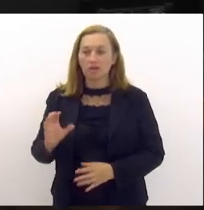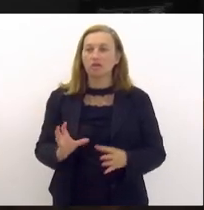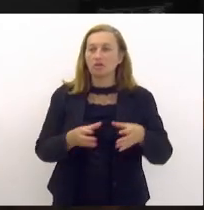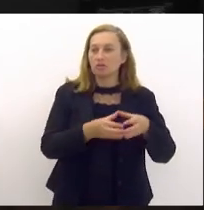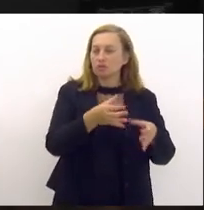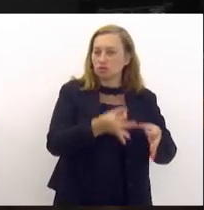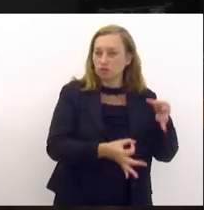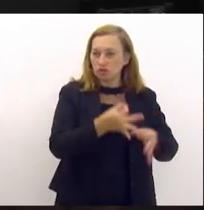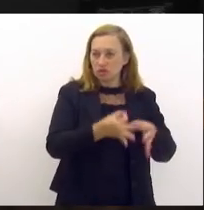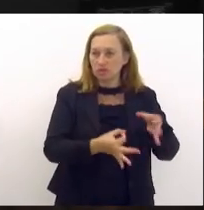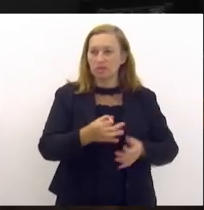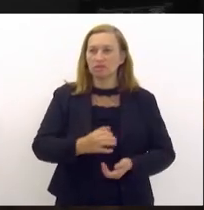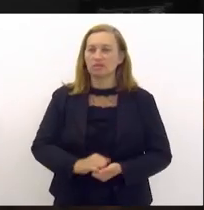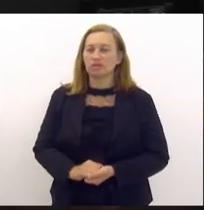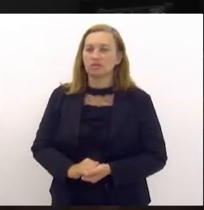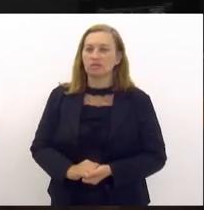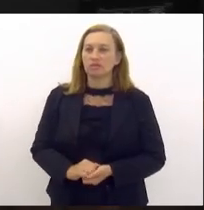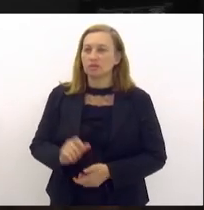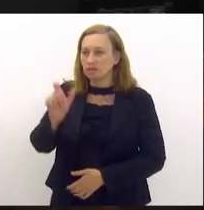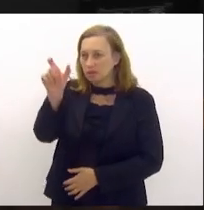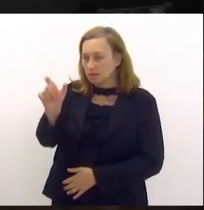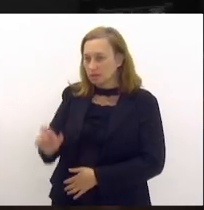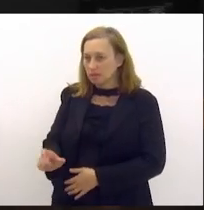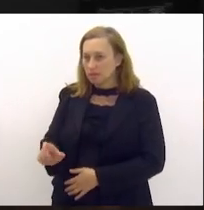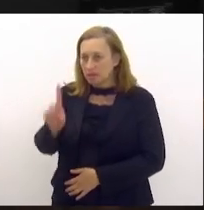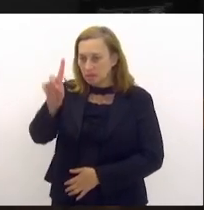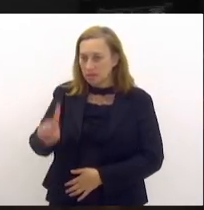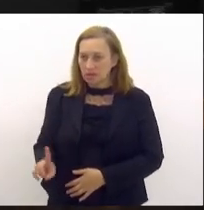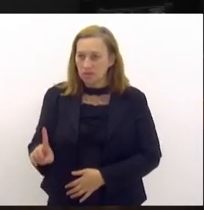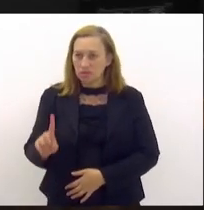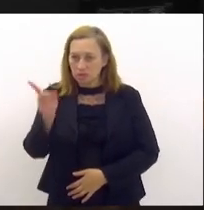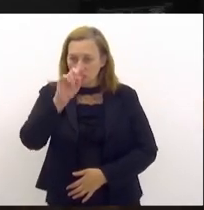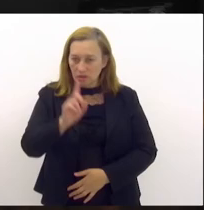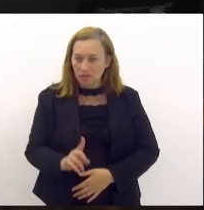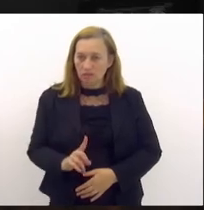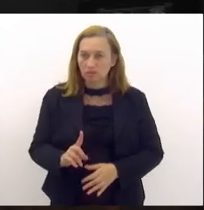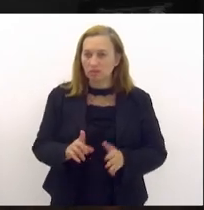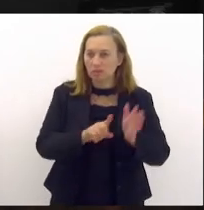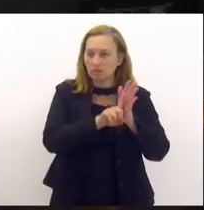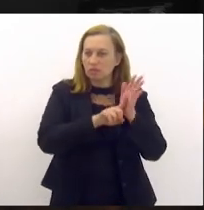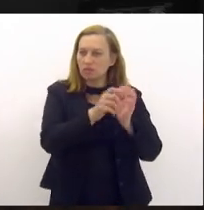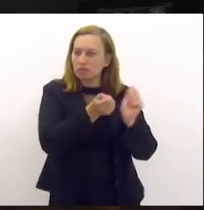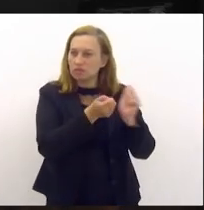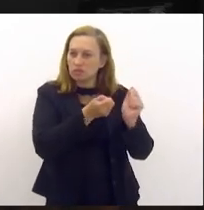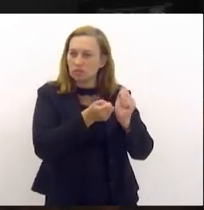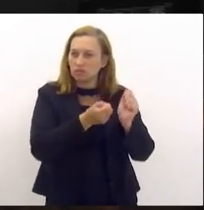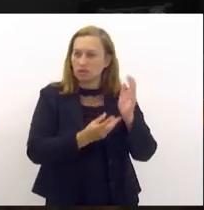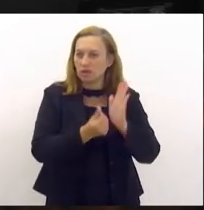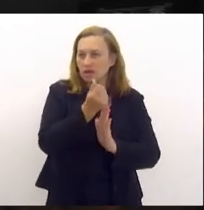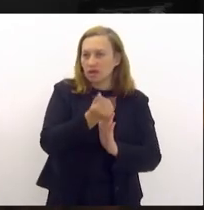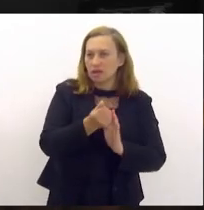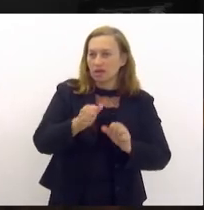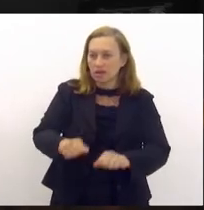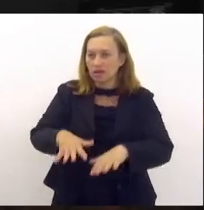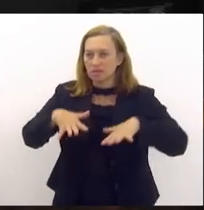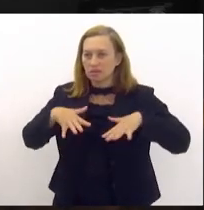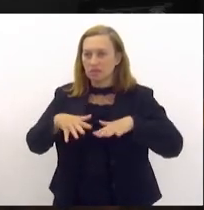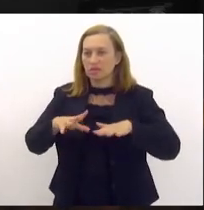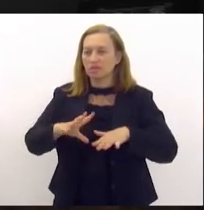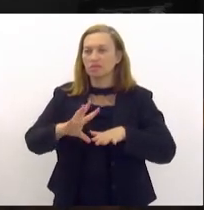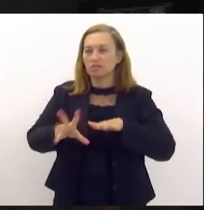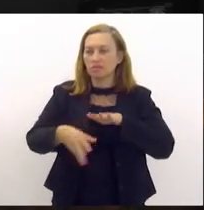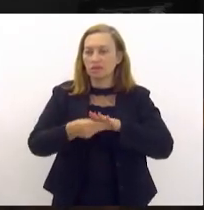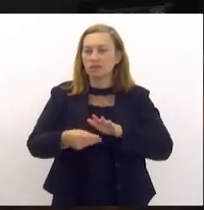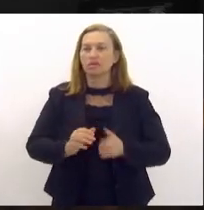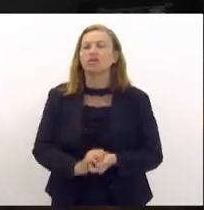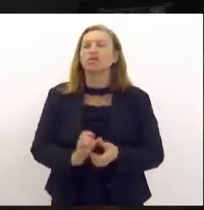Justiça, da pessoa com deficiência, saúde, orçamento, finanças, fiscalização financeira e controle das emendas de plenário. Para emitir